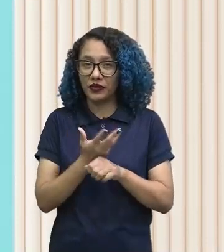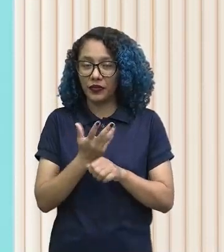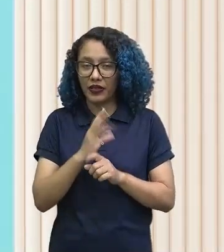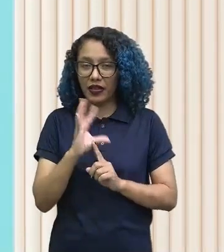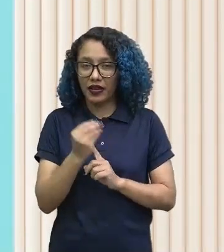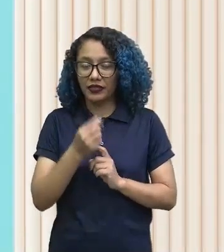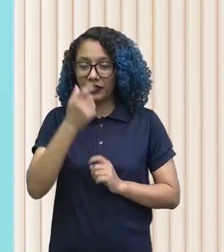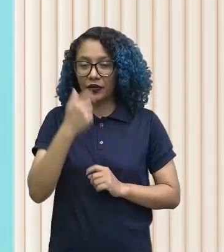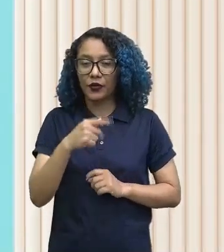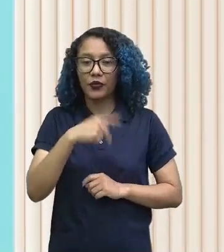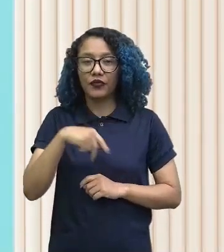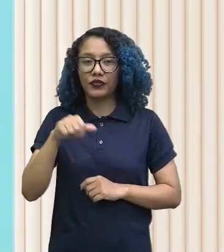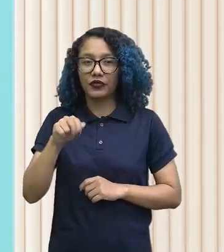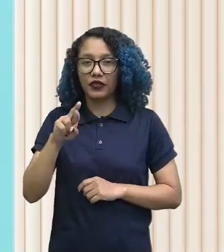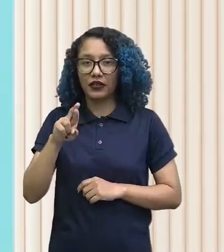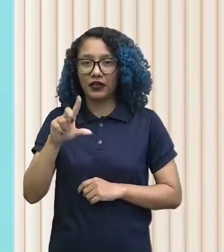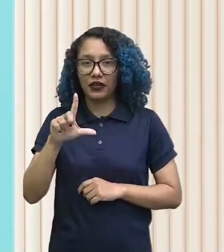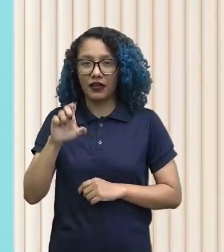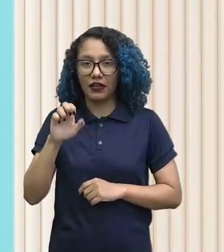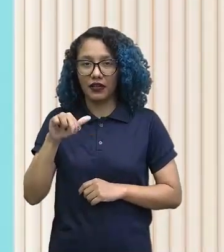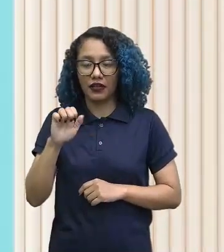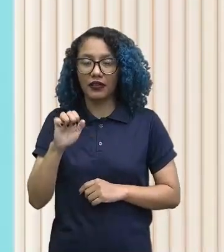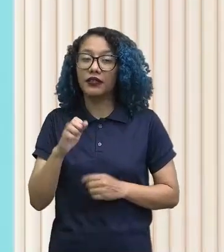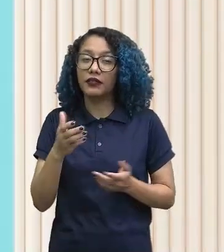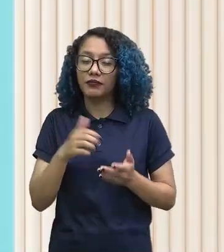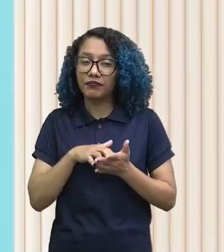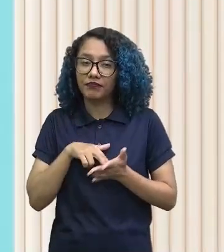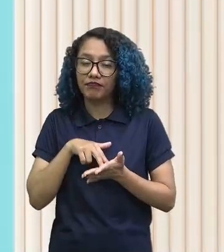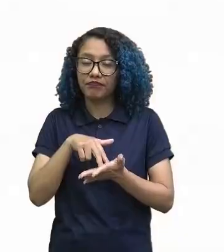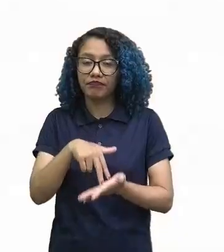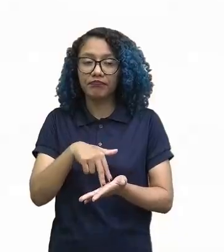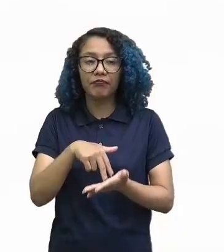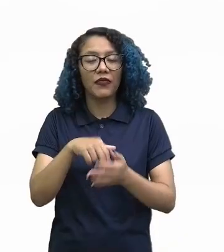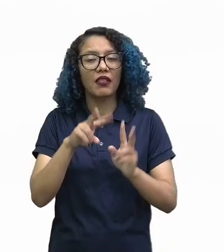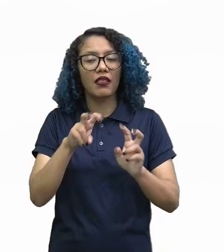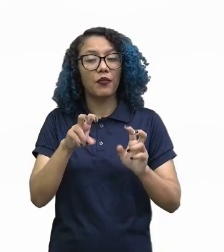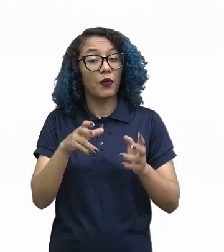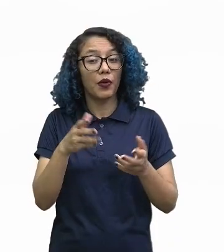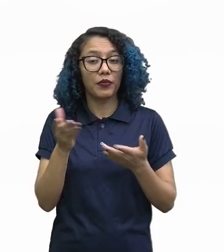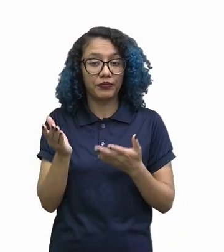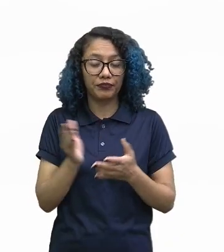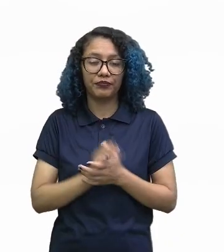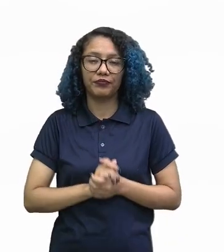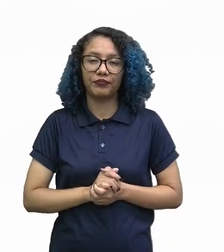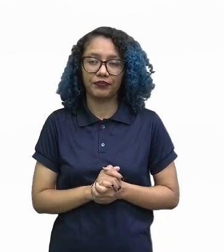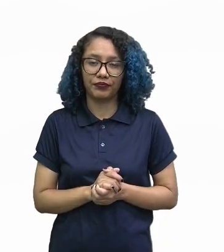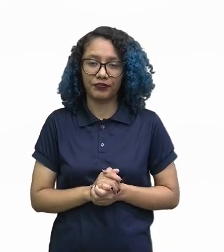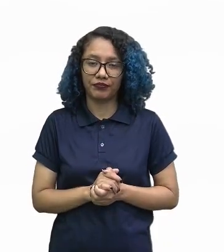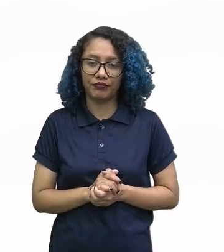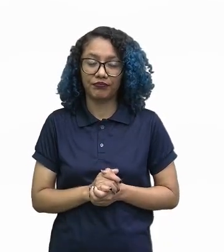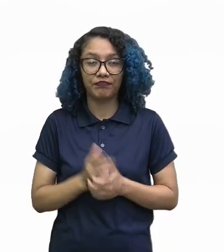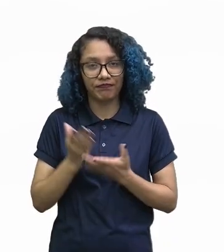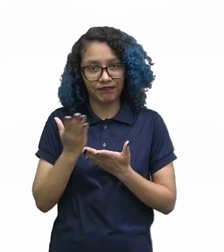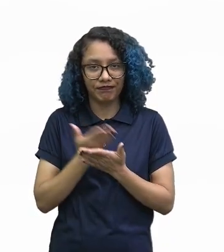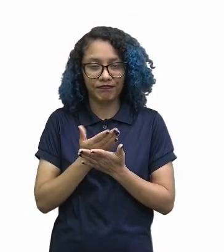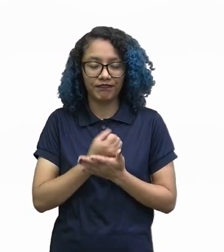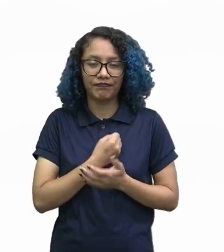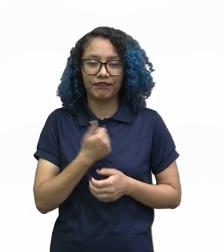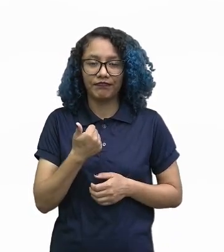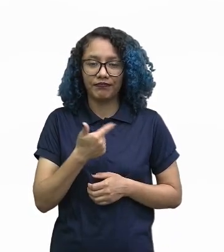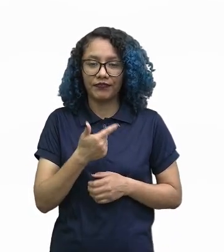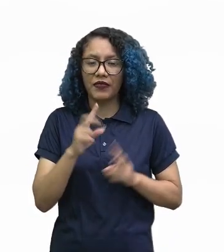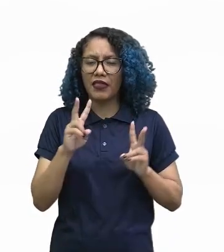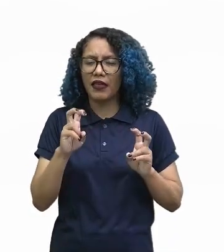Azulay e vou acompanhá-los nesta aula que tem como objeto de conhecimento. A nossa aula é a número 12, objeto